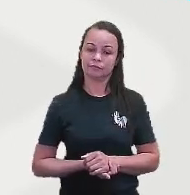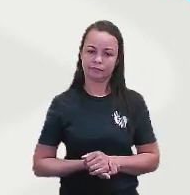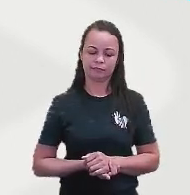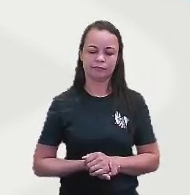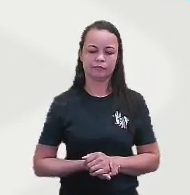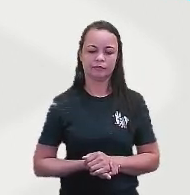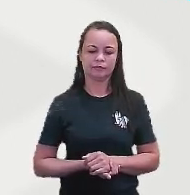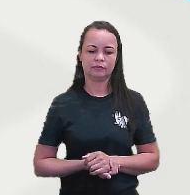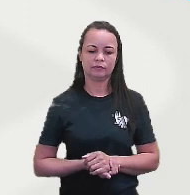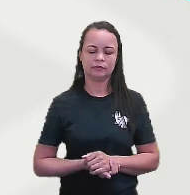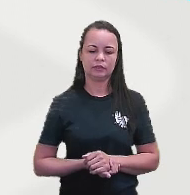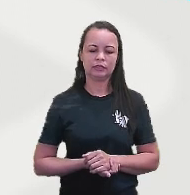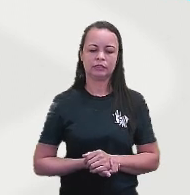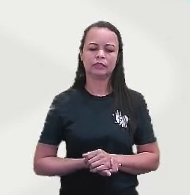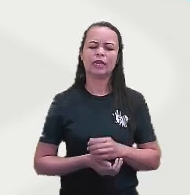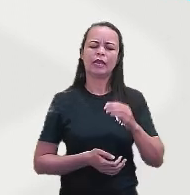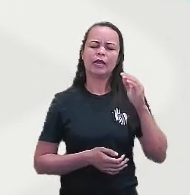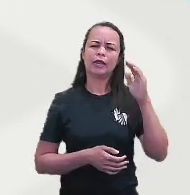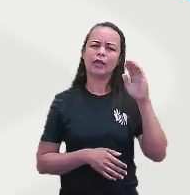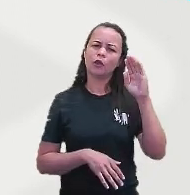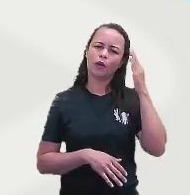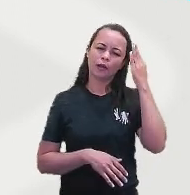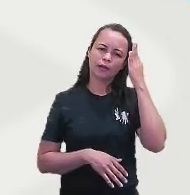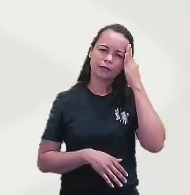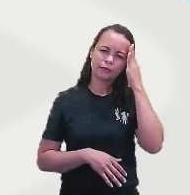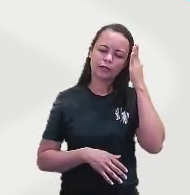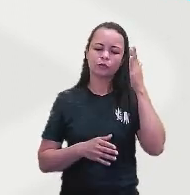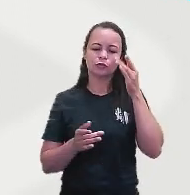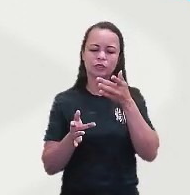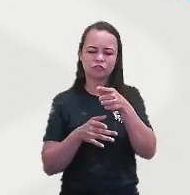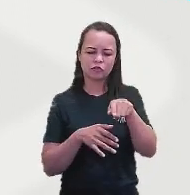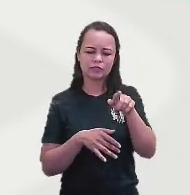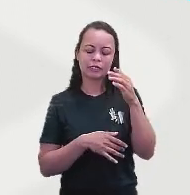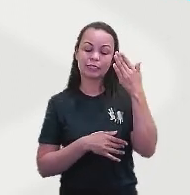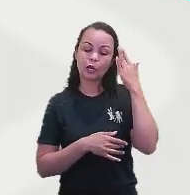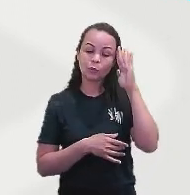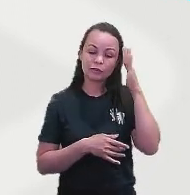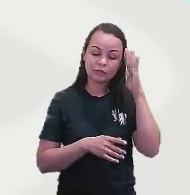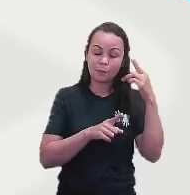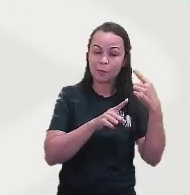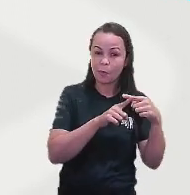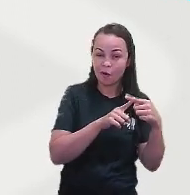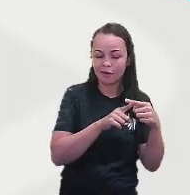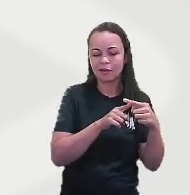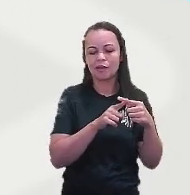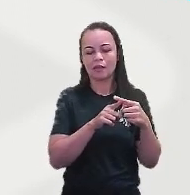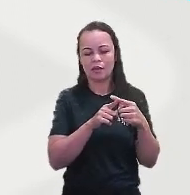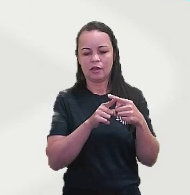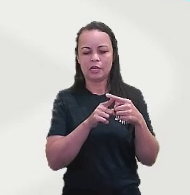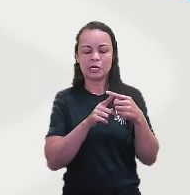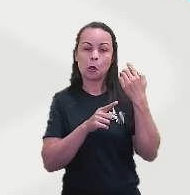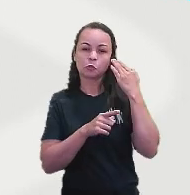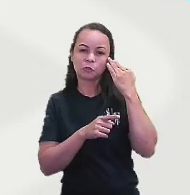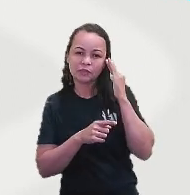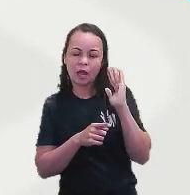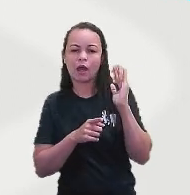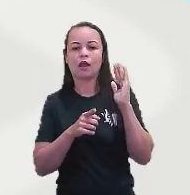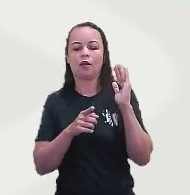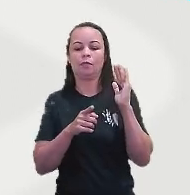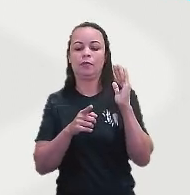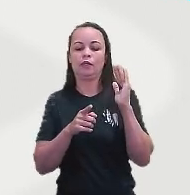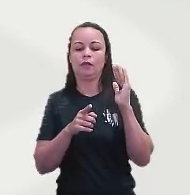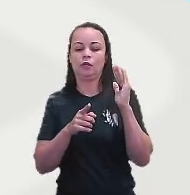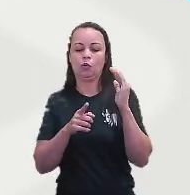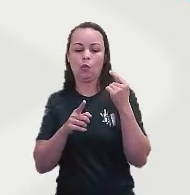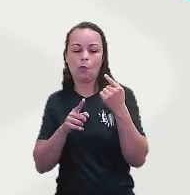é porque você não sabe o porquê das regras. Então, creio que é porque, ou seja, está explicando,